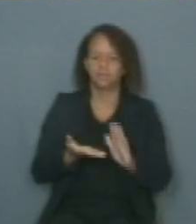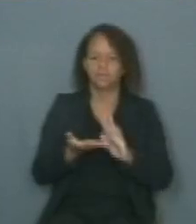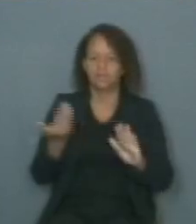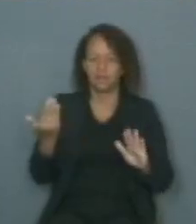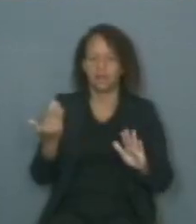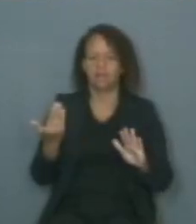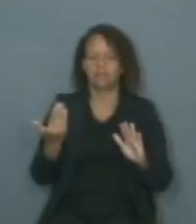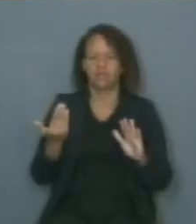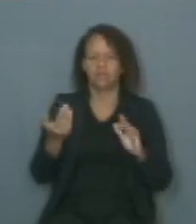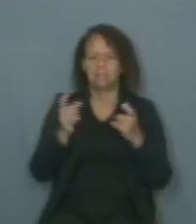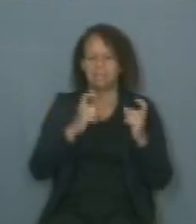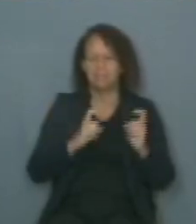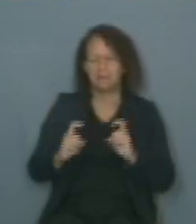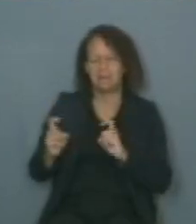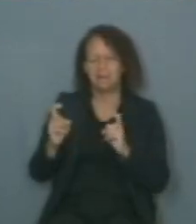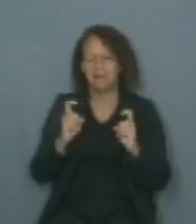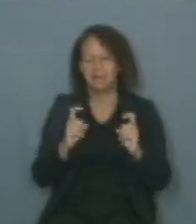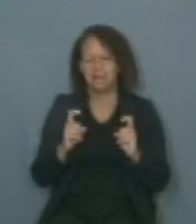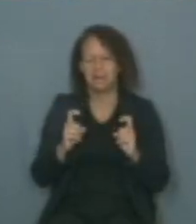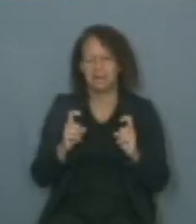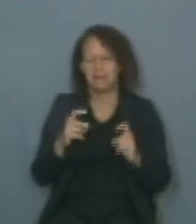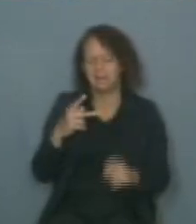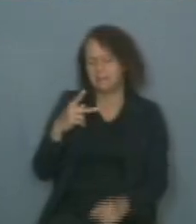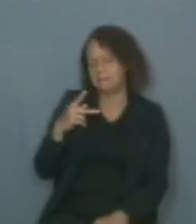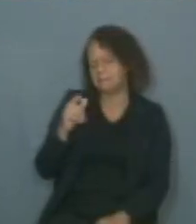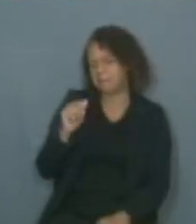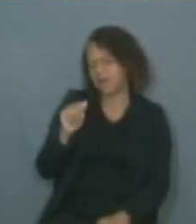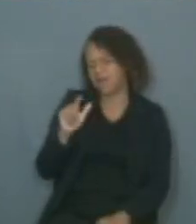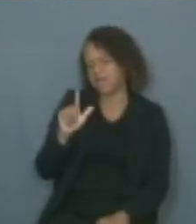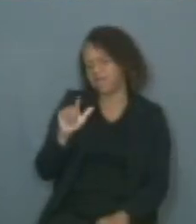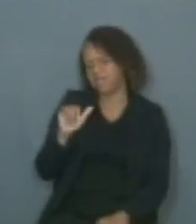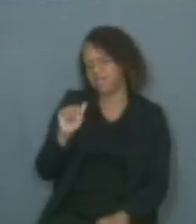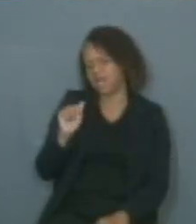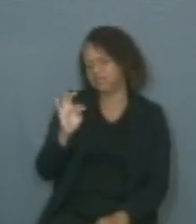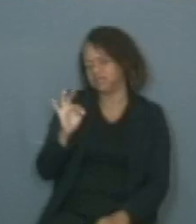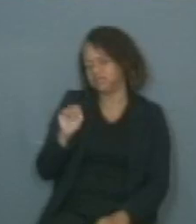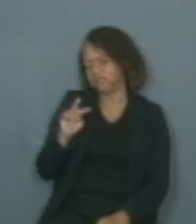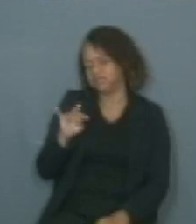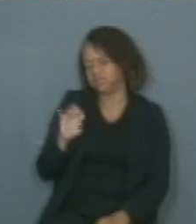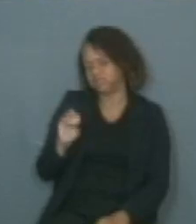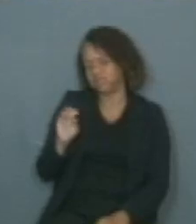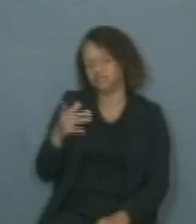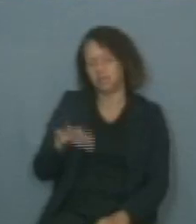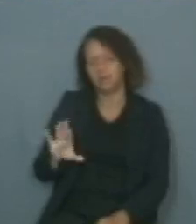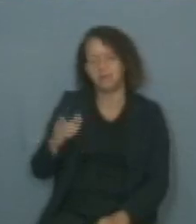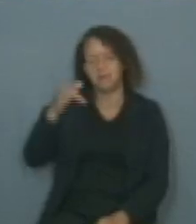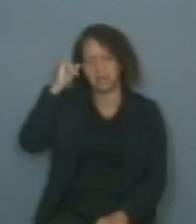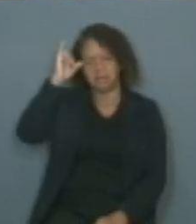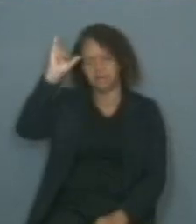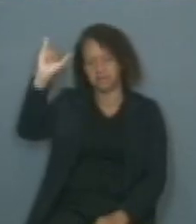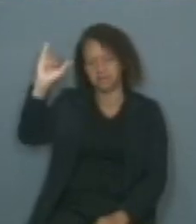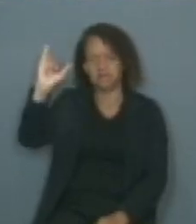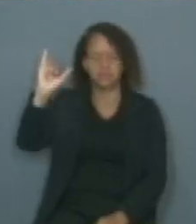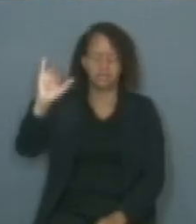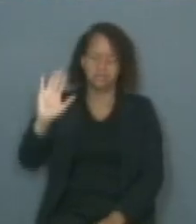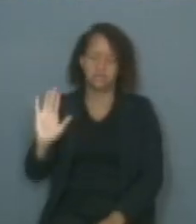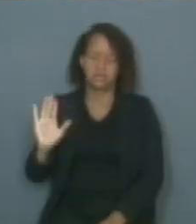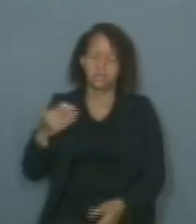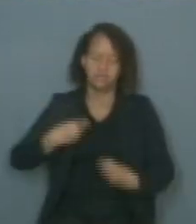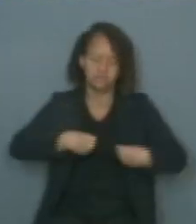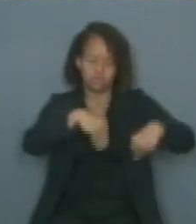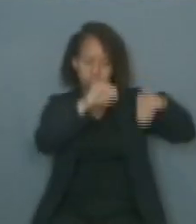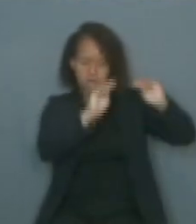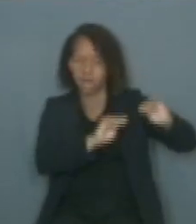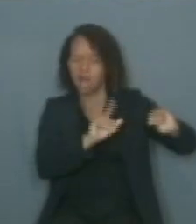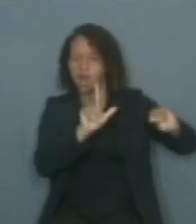nossos discursos esse termo paliativo ou manutenção preventiva quando se instala uma lona